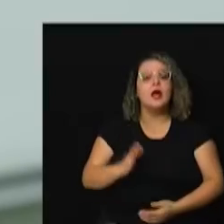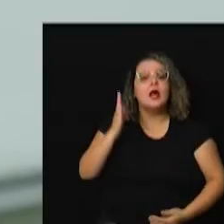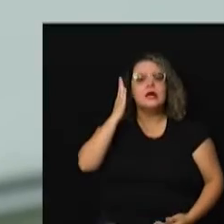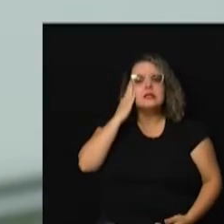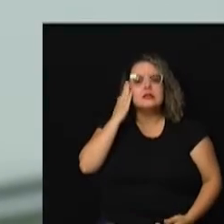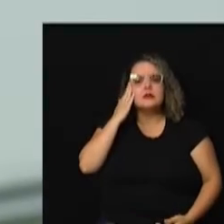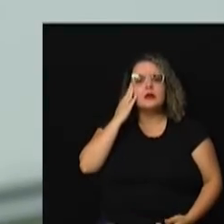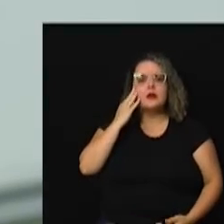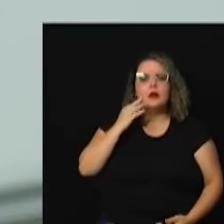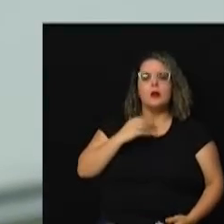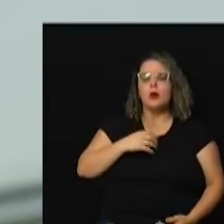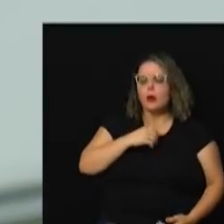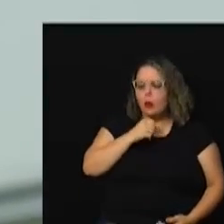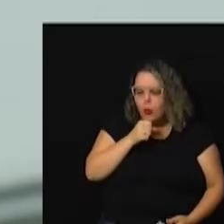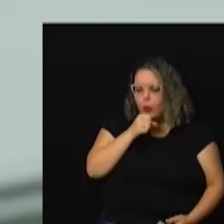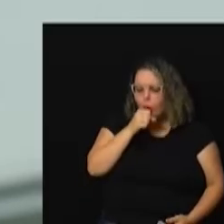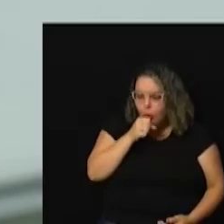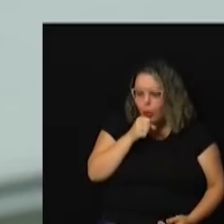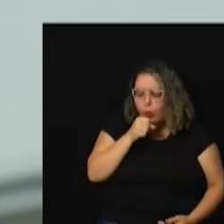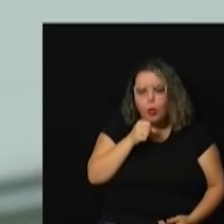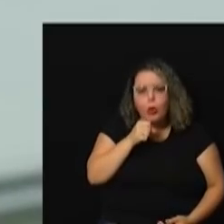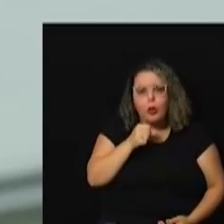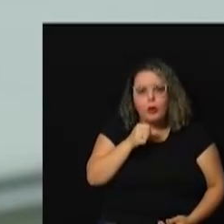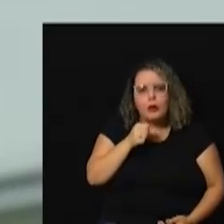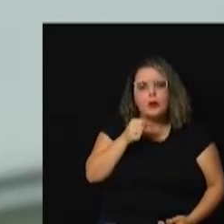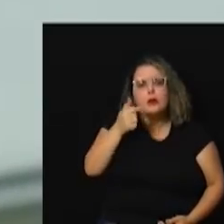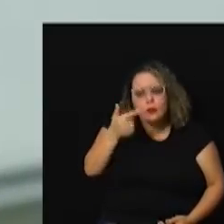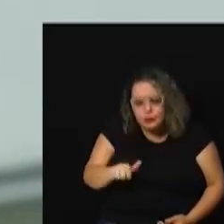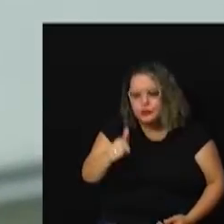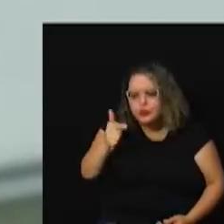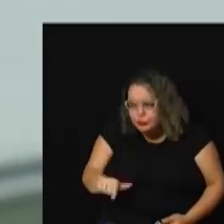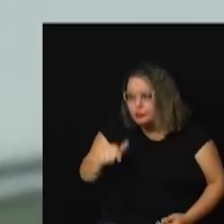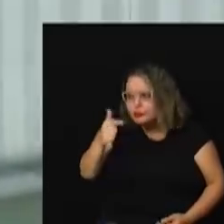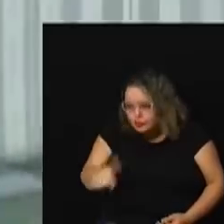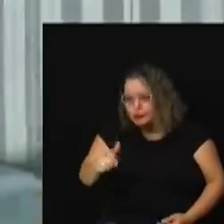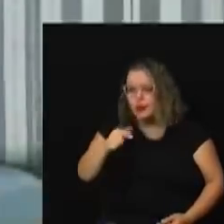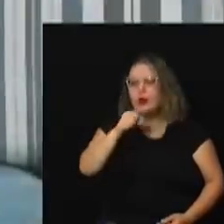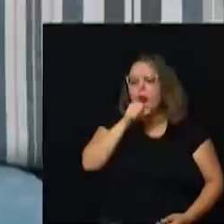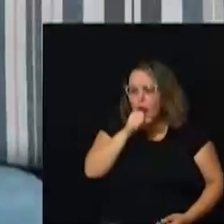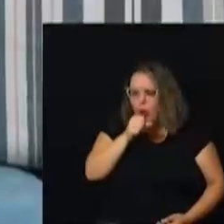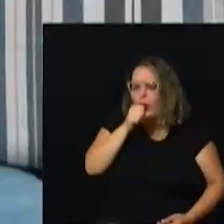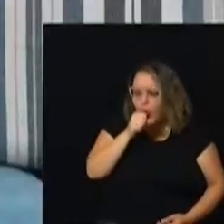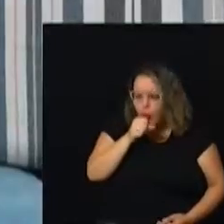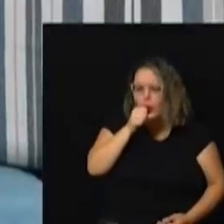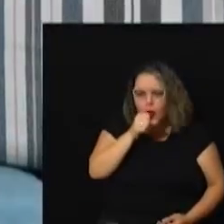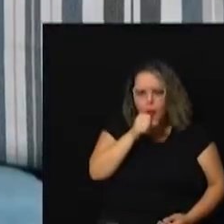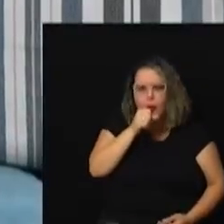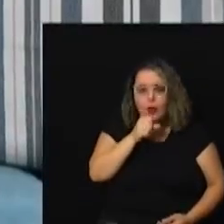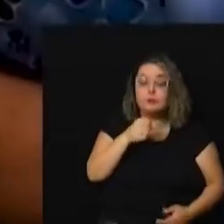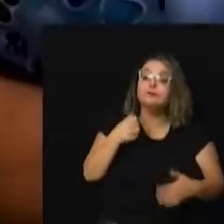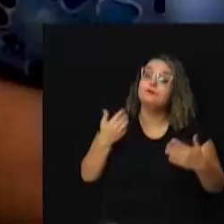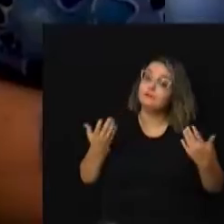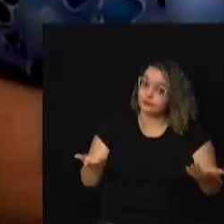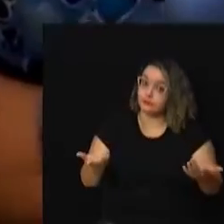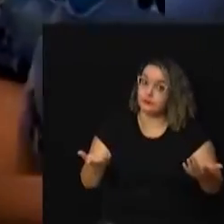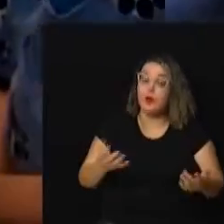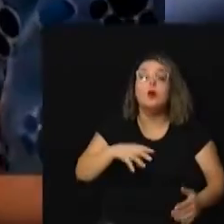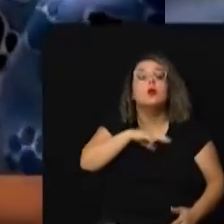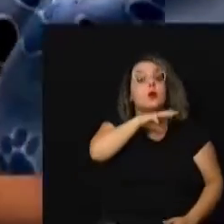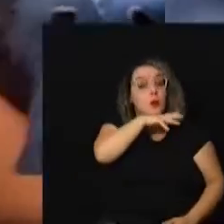estão aqui na minha tela. Então, amanhã, quarta-feira, 30 de março, mínima de 20 graus, já é uma